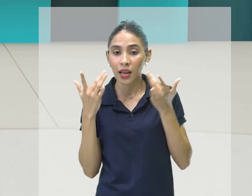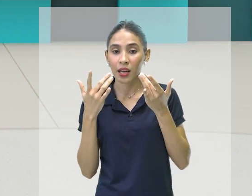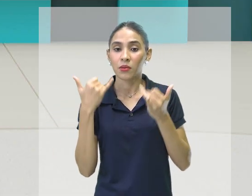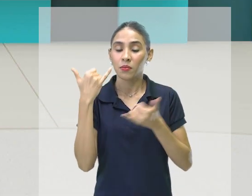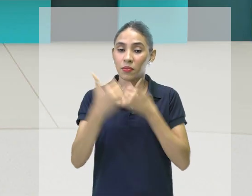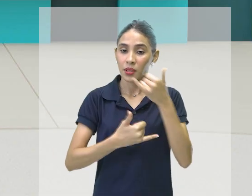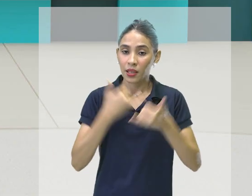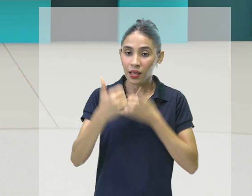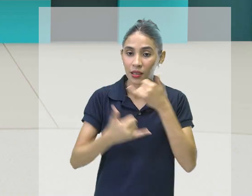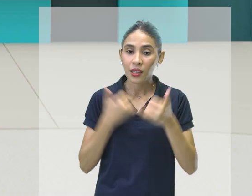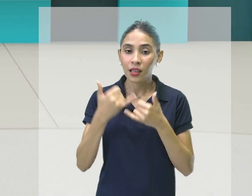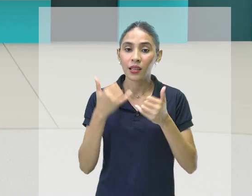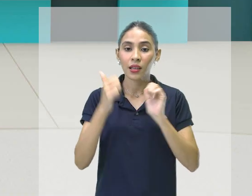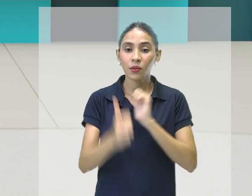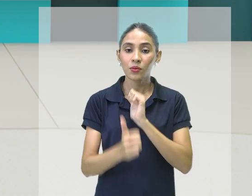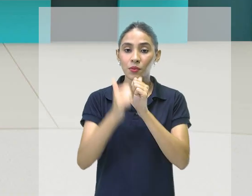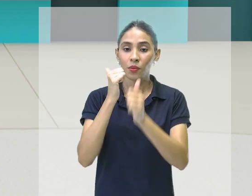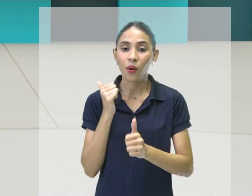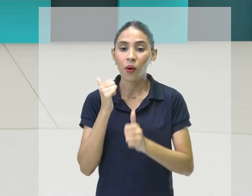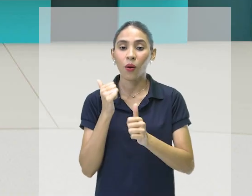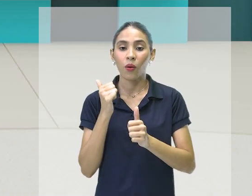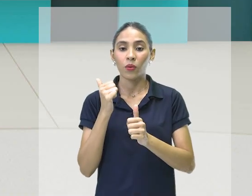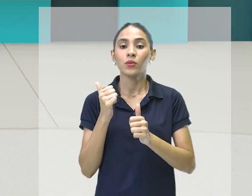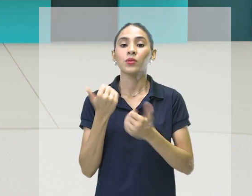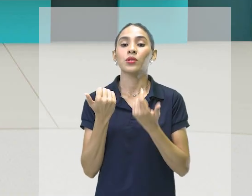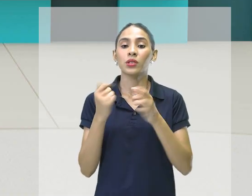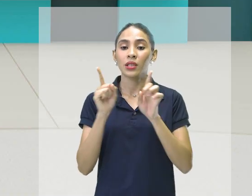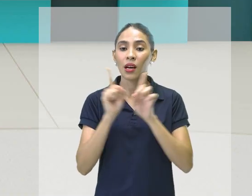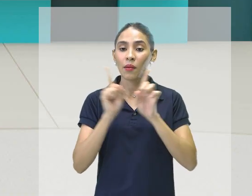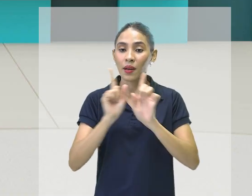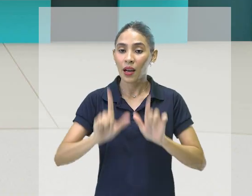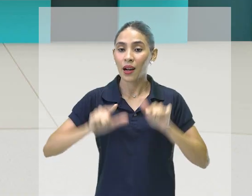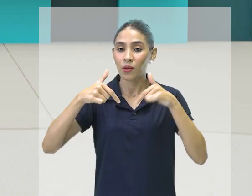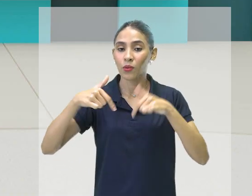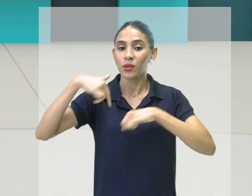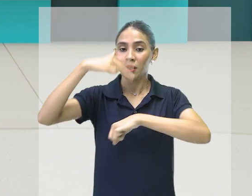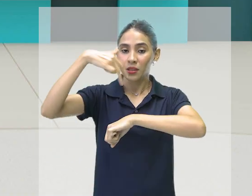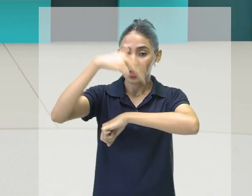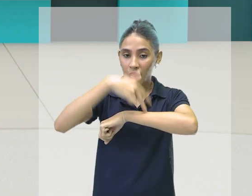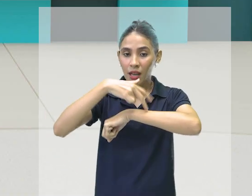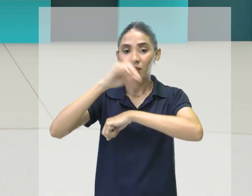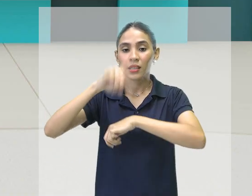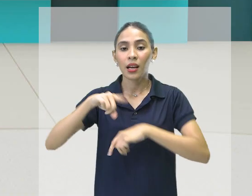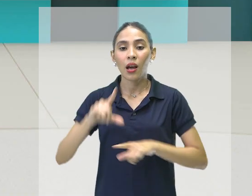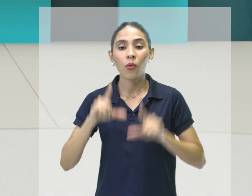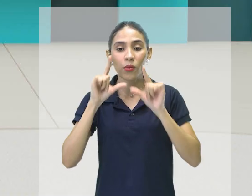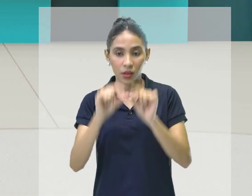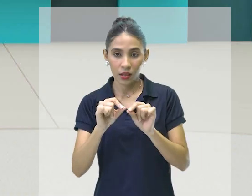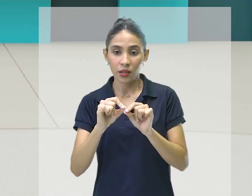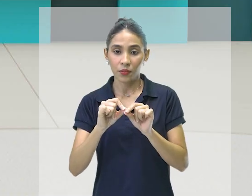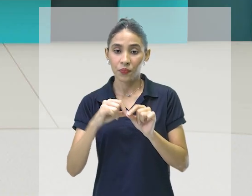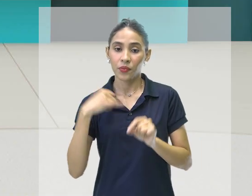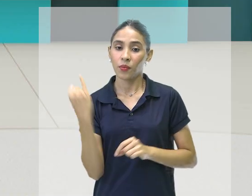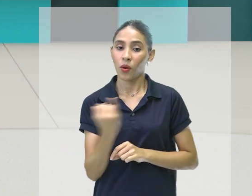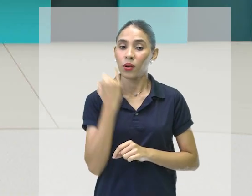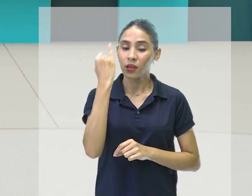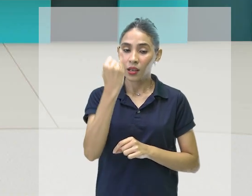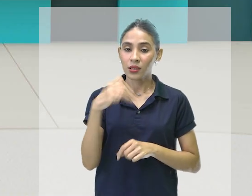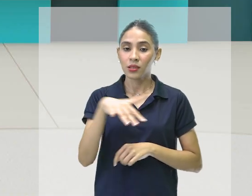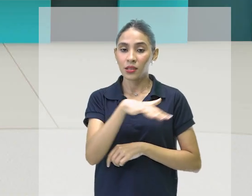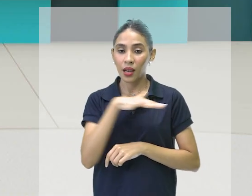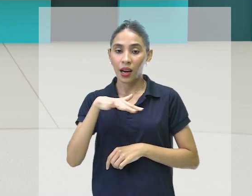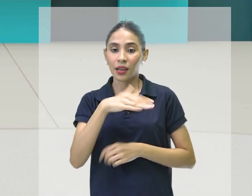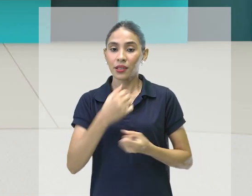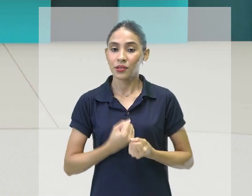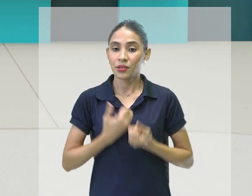o teatro, os jogos, os esportes, as lutas e as ginásticas se configuram